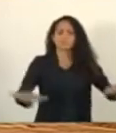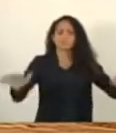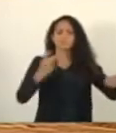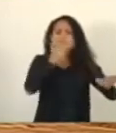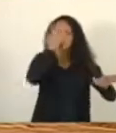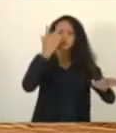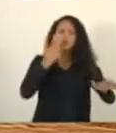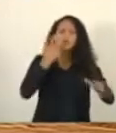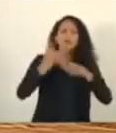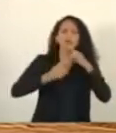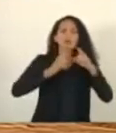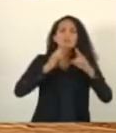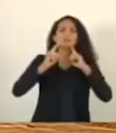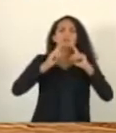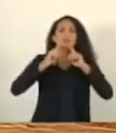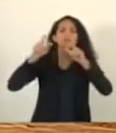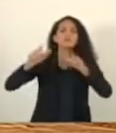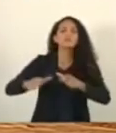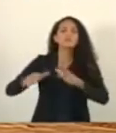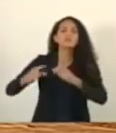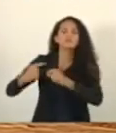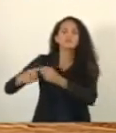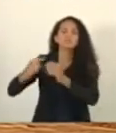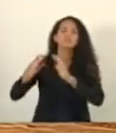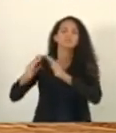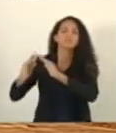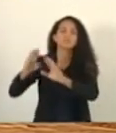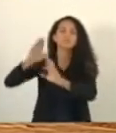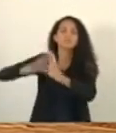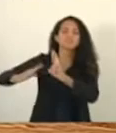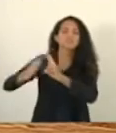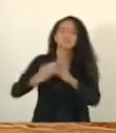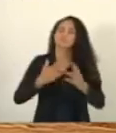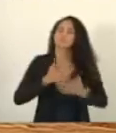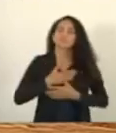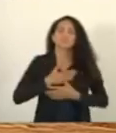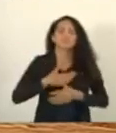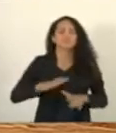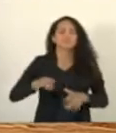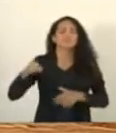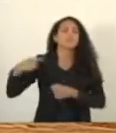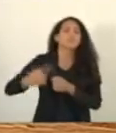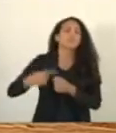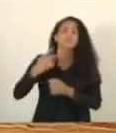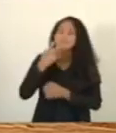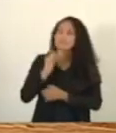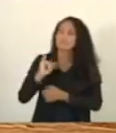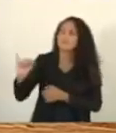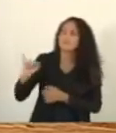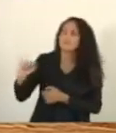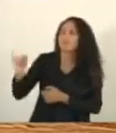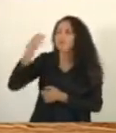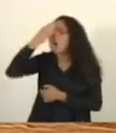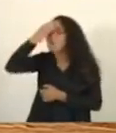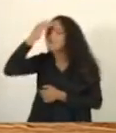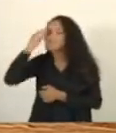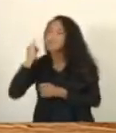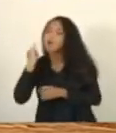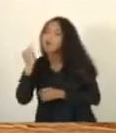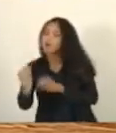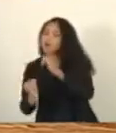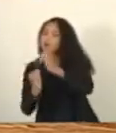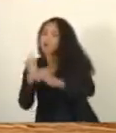insatisfação do povo de Rio Bananal em cima do governador, porque ele falou que ia fazer a reforma da rodovia e não